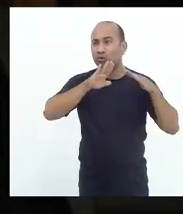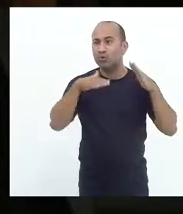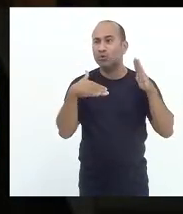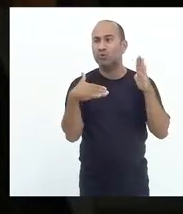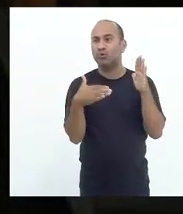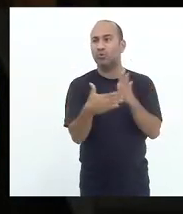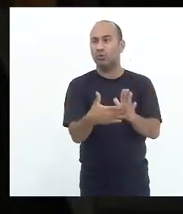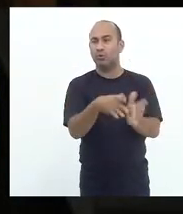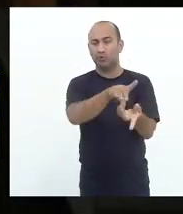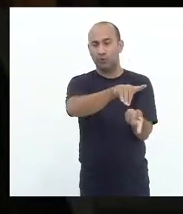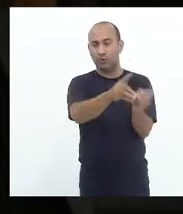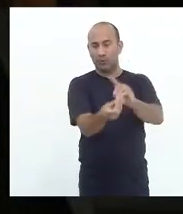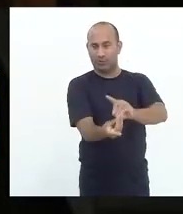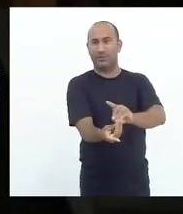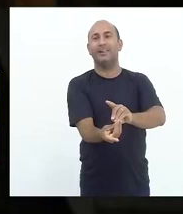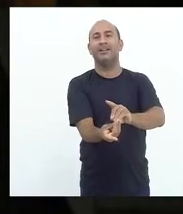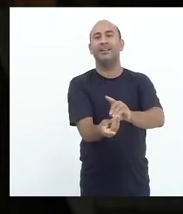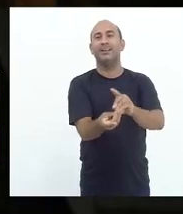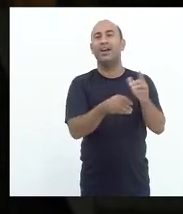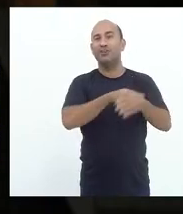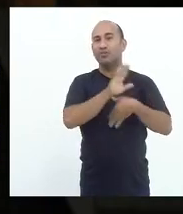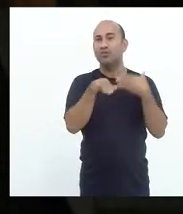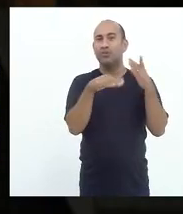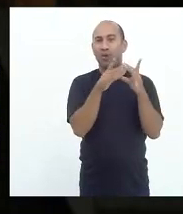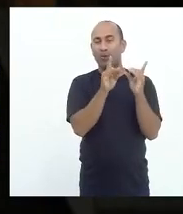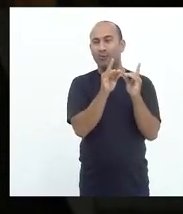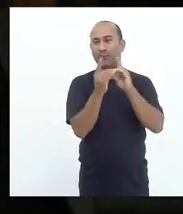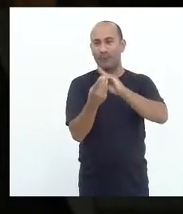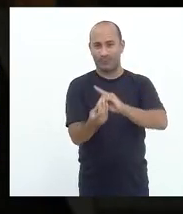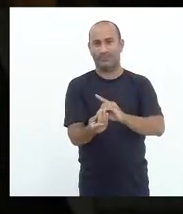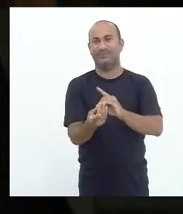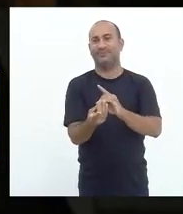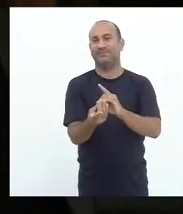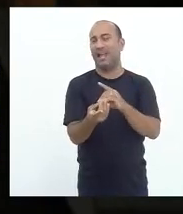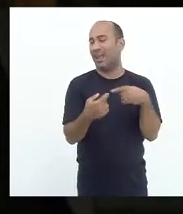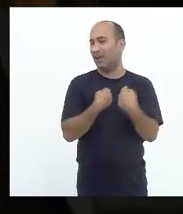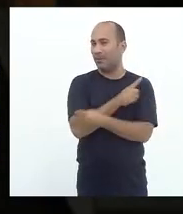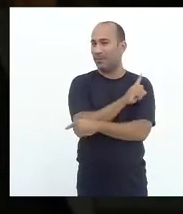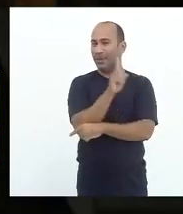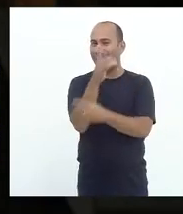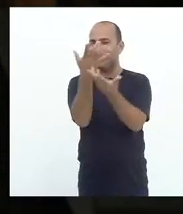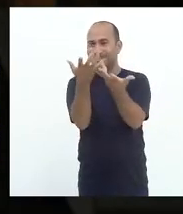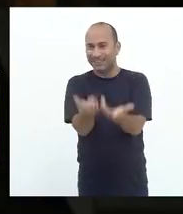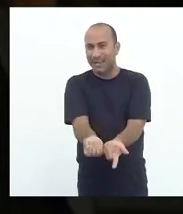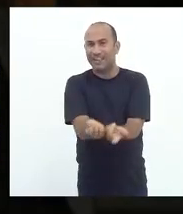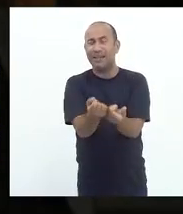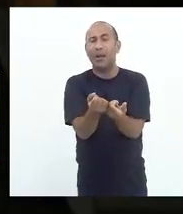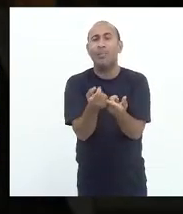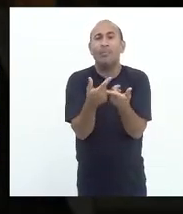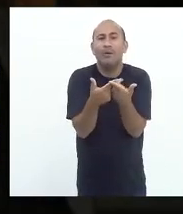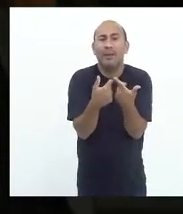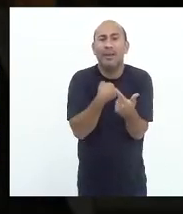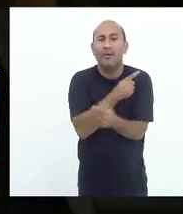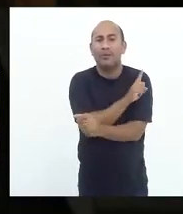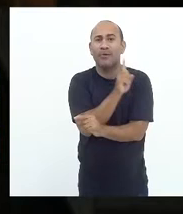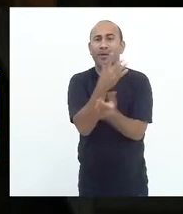totalmente contrário. Totalmente contrário. Por que que eu sou contrário?